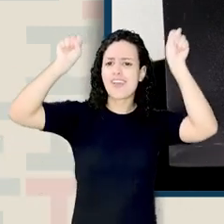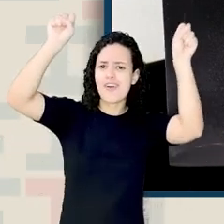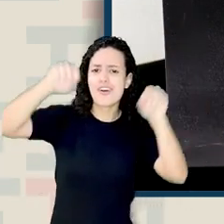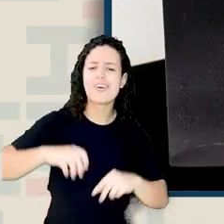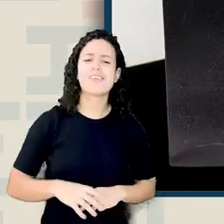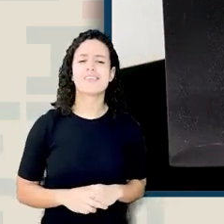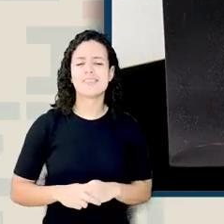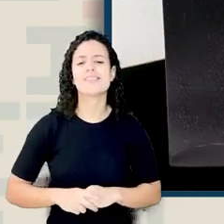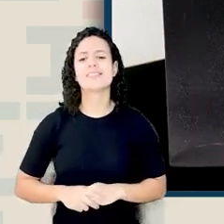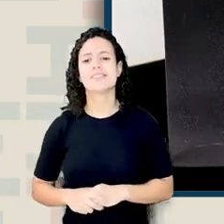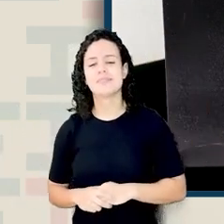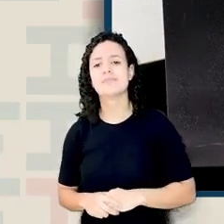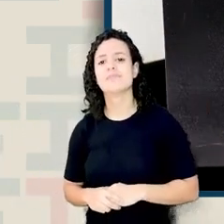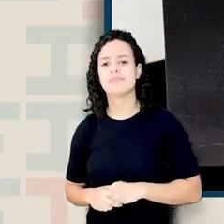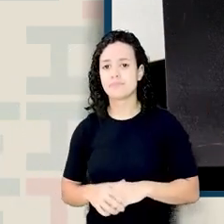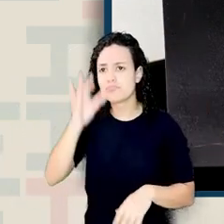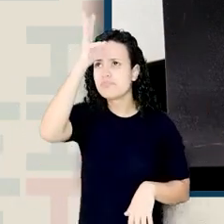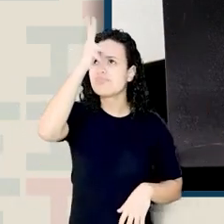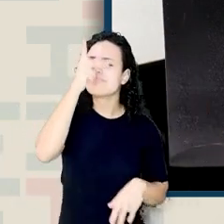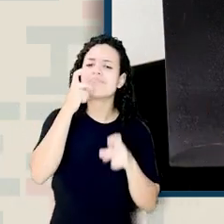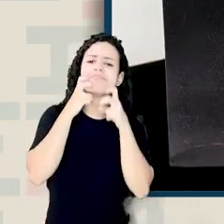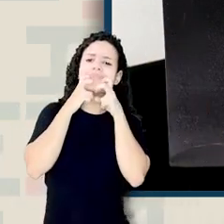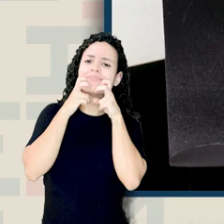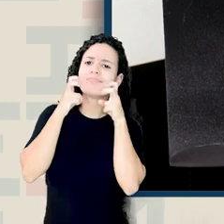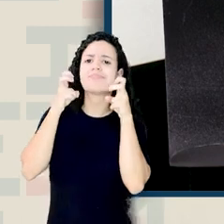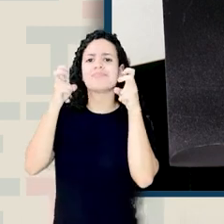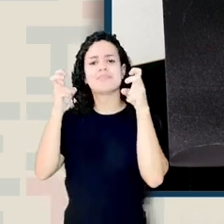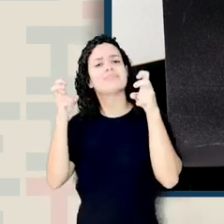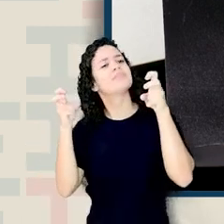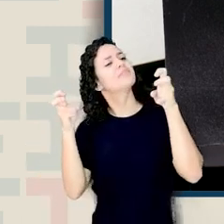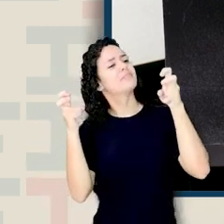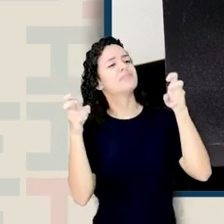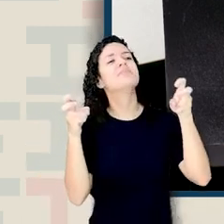Xangô, Xangô. O galo cantou, oh,